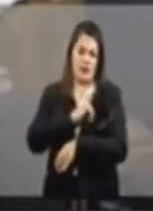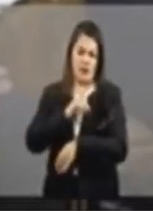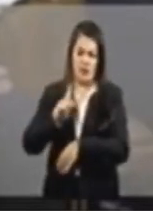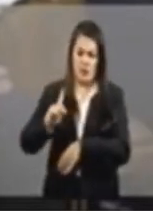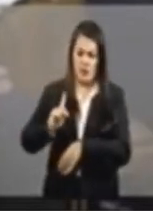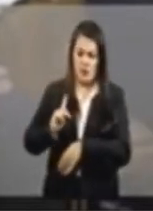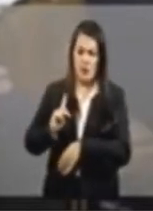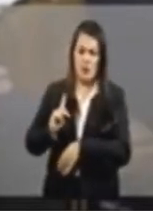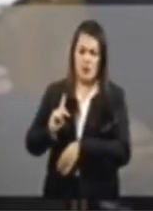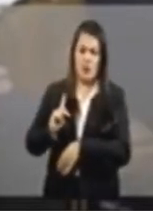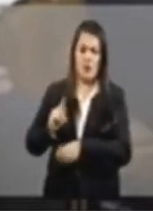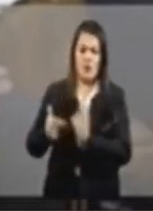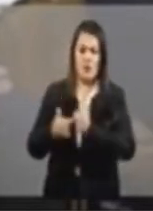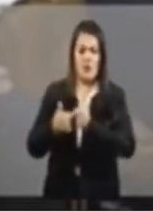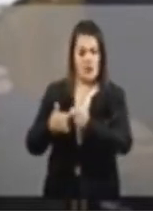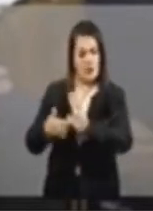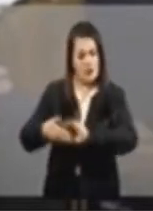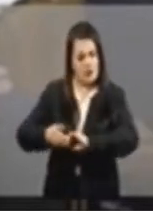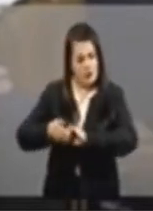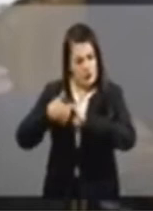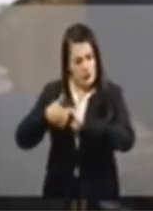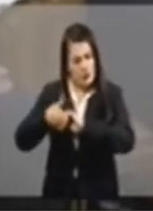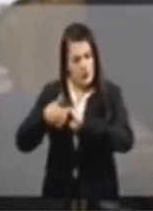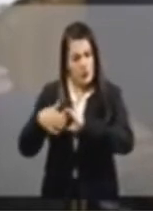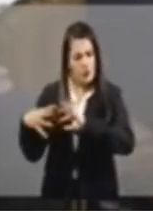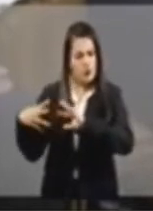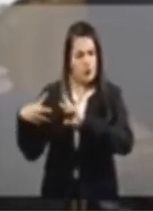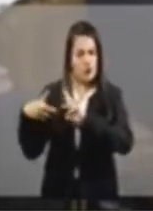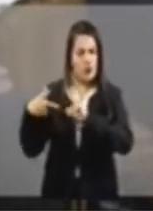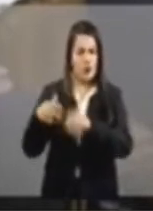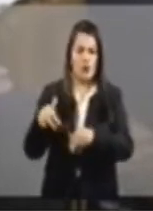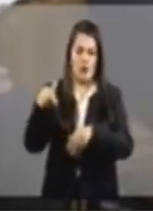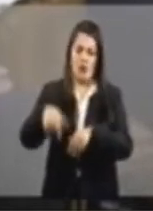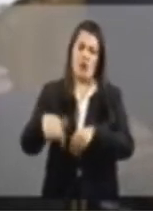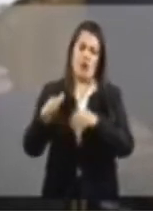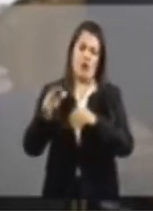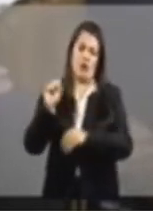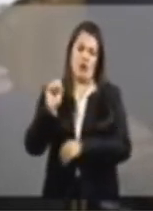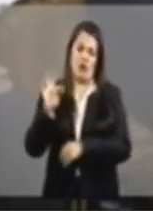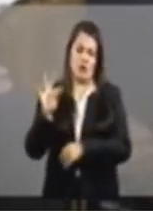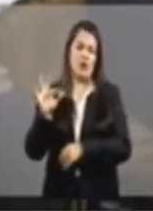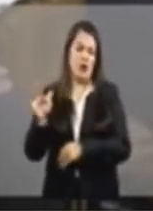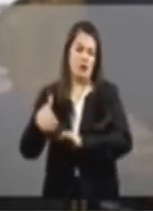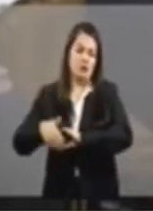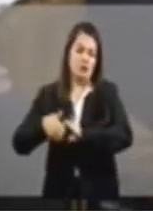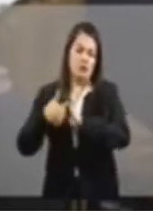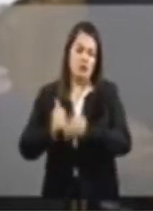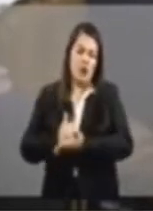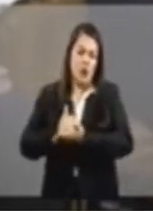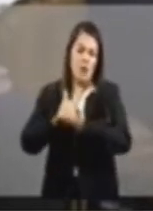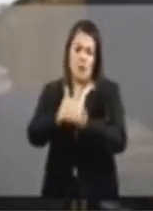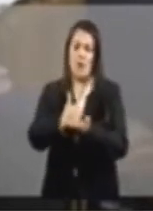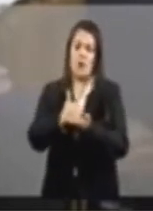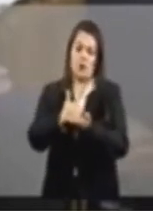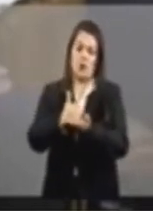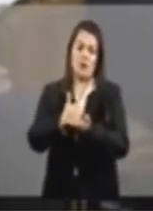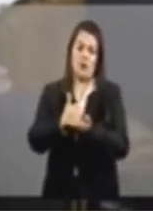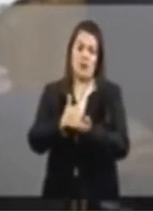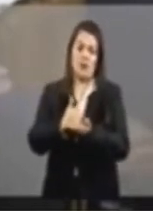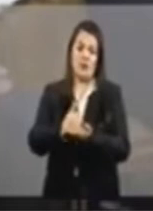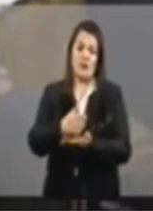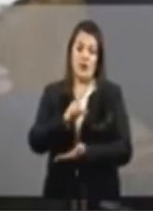manifesto na solidariedade nome todos os defensores públicos gerais a essa casa a defensoria é por definição